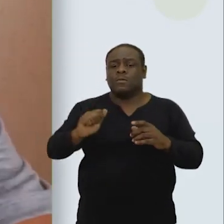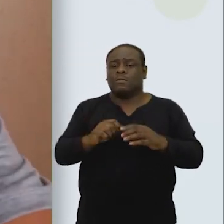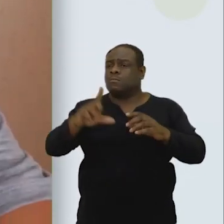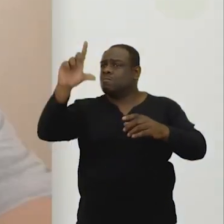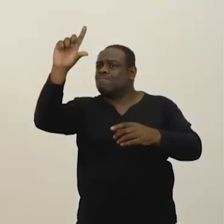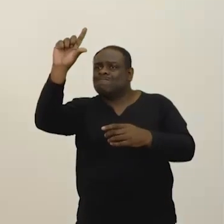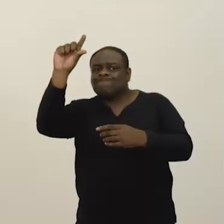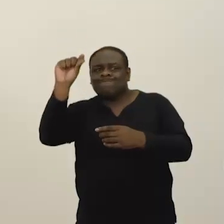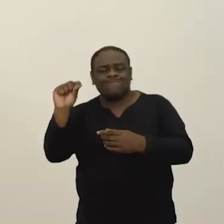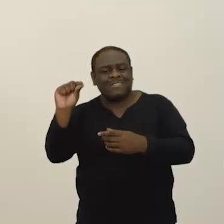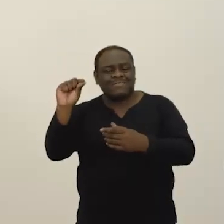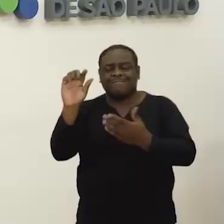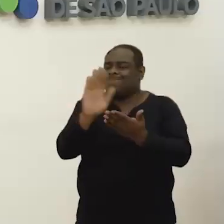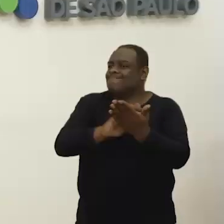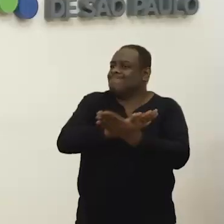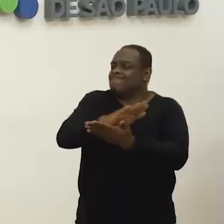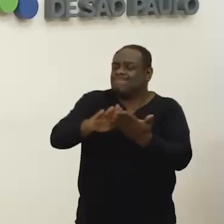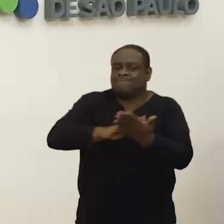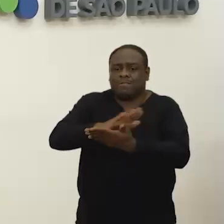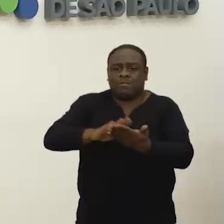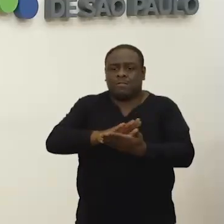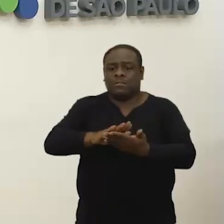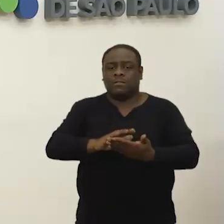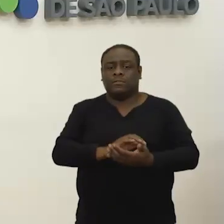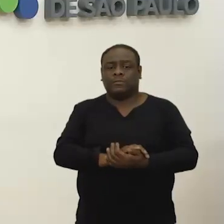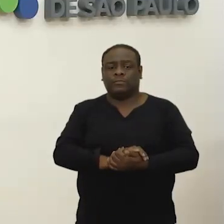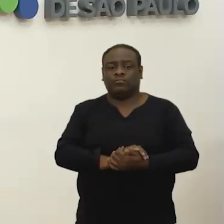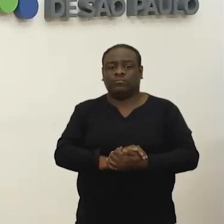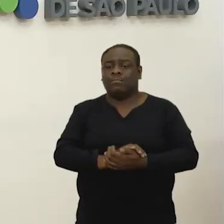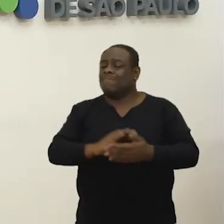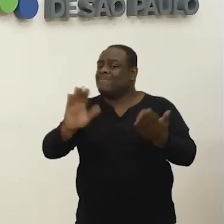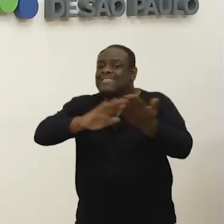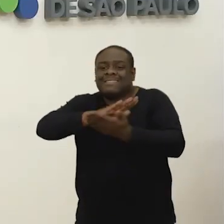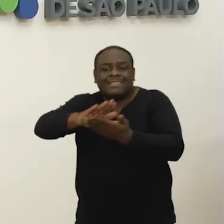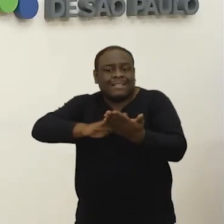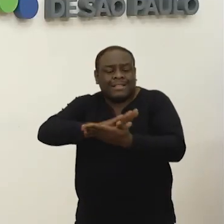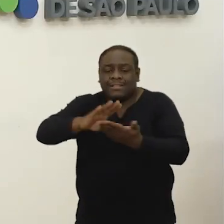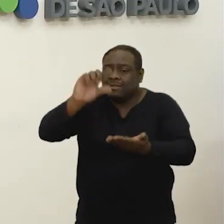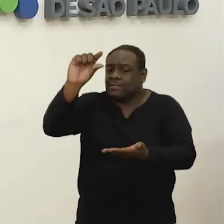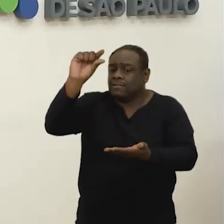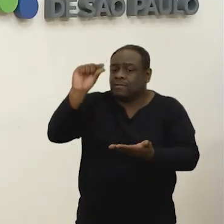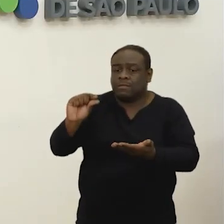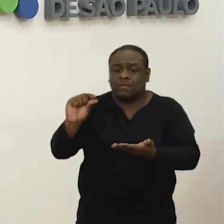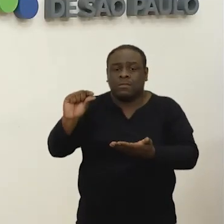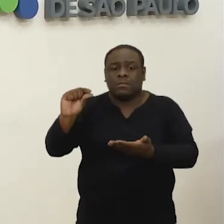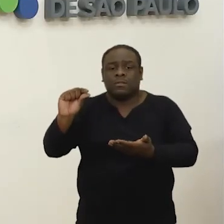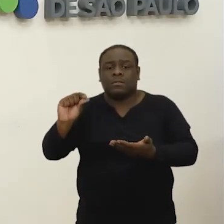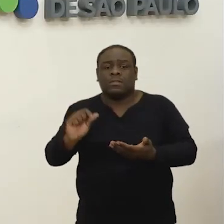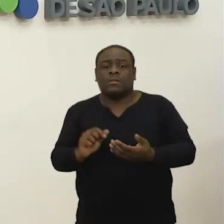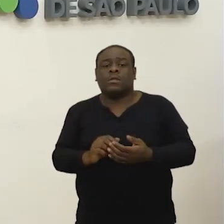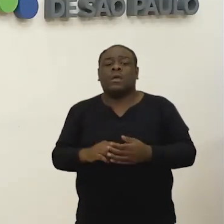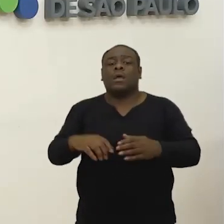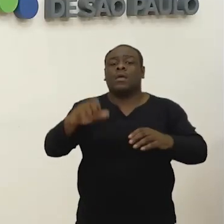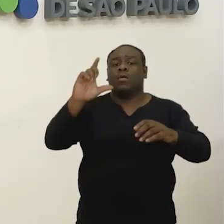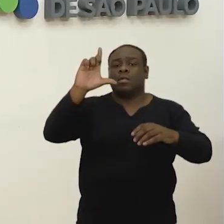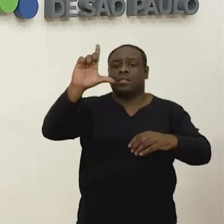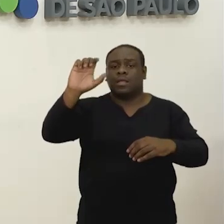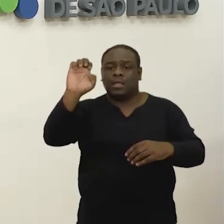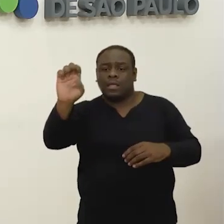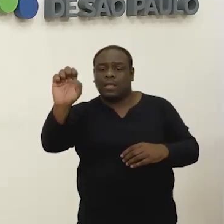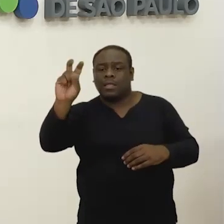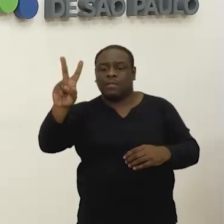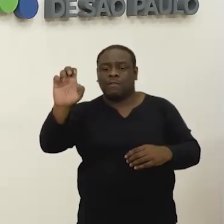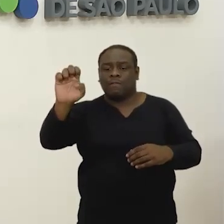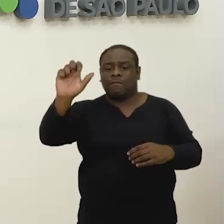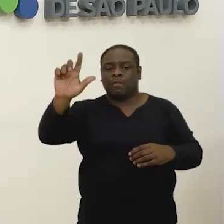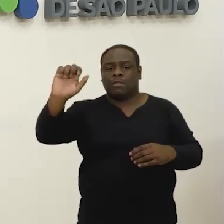minoria. Muito bem, Laisla, sem essas de minorias, né? Agora vamos ver, então, o da Evelyn. Bem incrível também